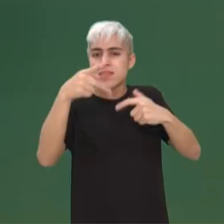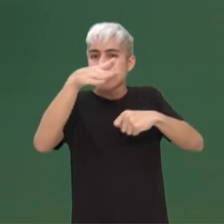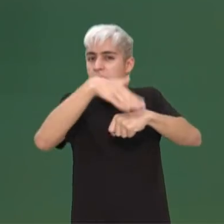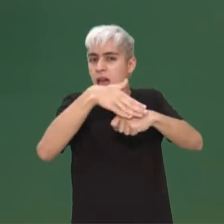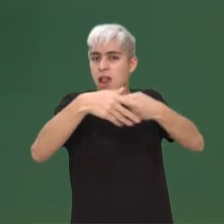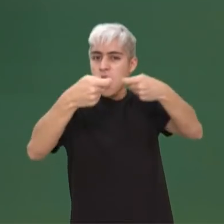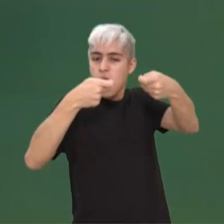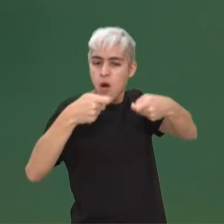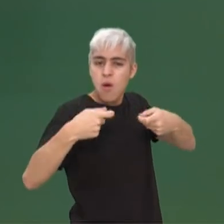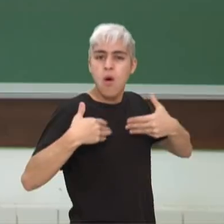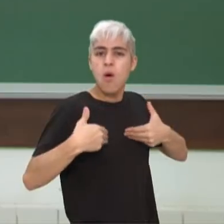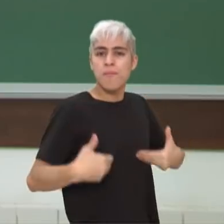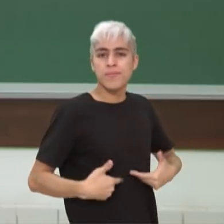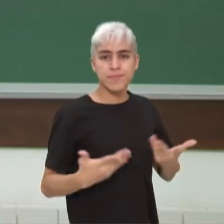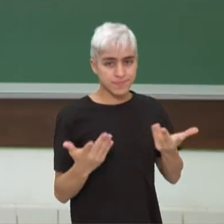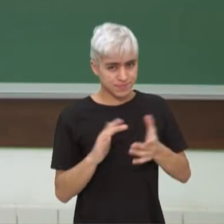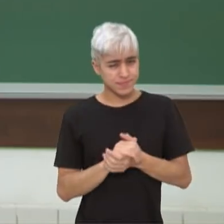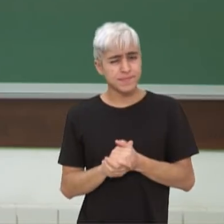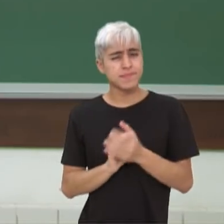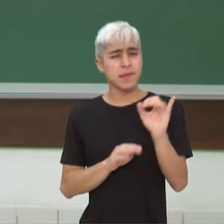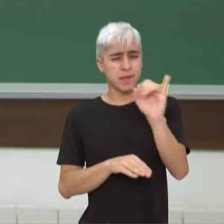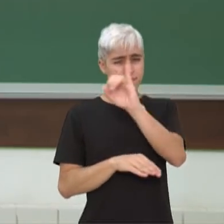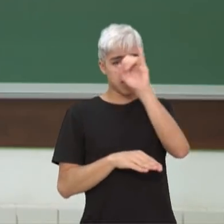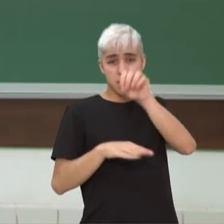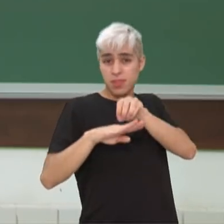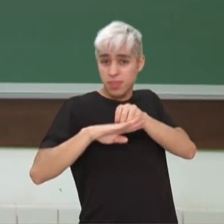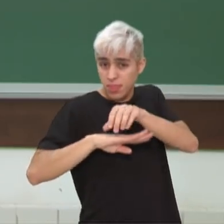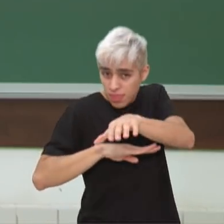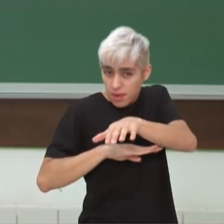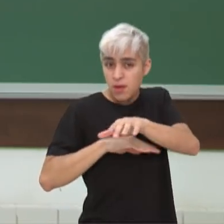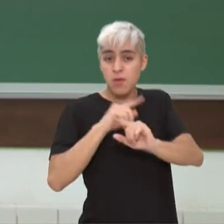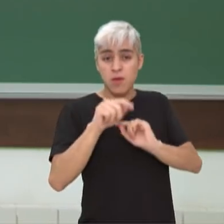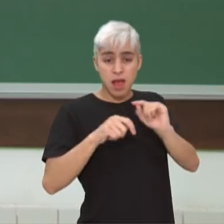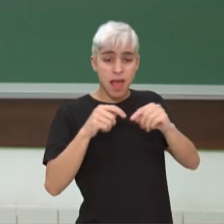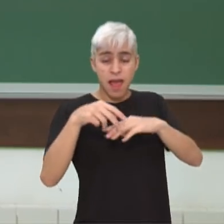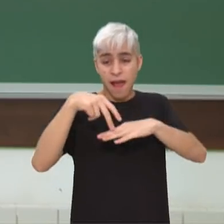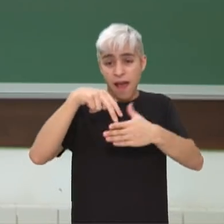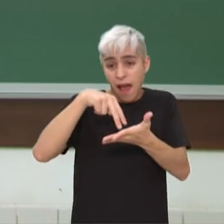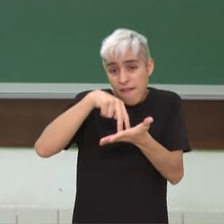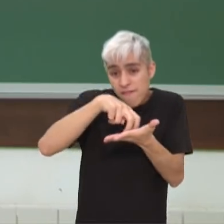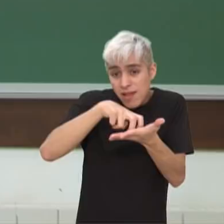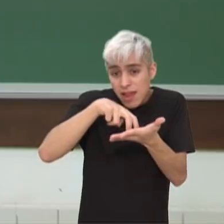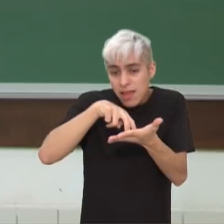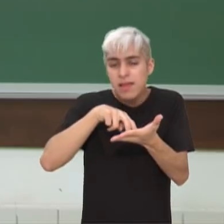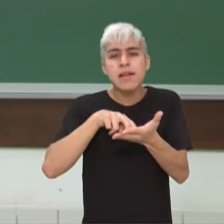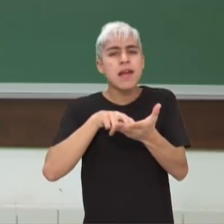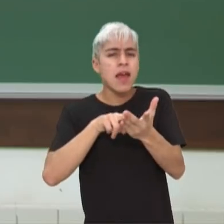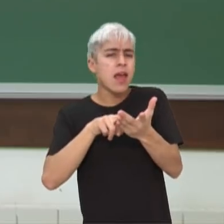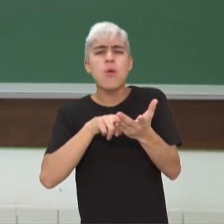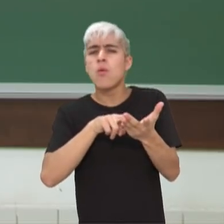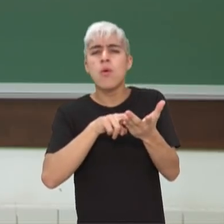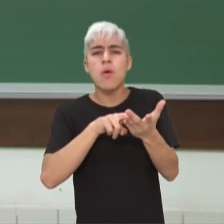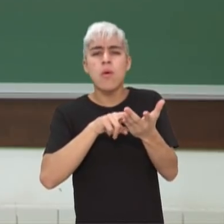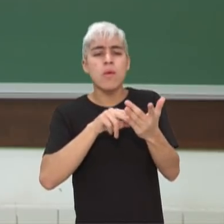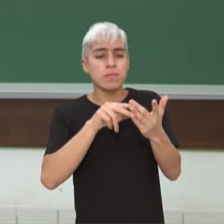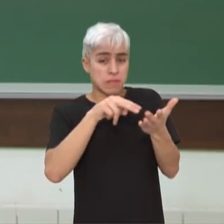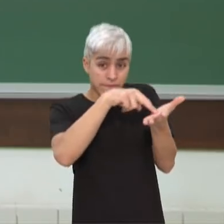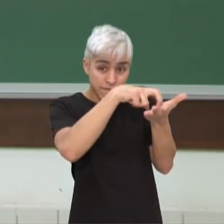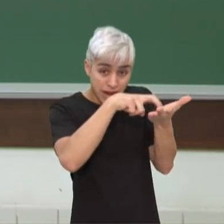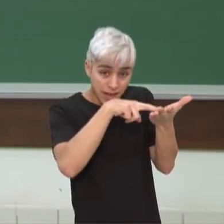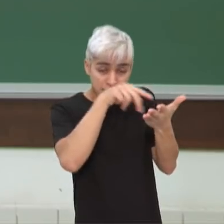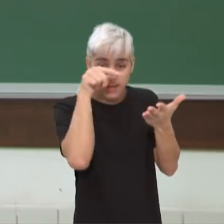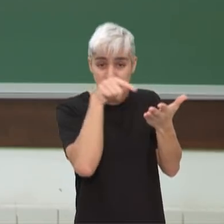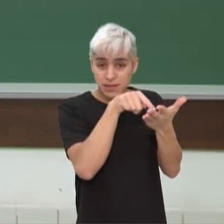seu organismo. E é importante também mencionar que a flexibilidade, de modo geral, ela também vai estar diretamente ligada aí com